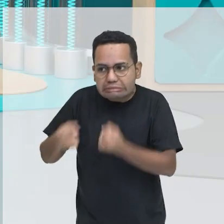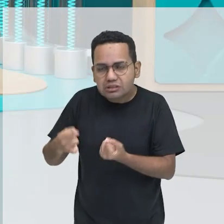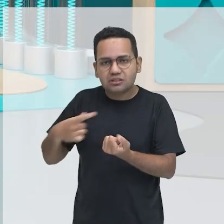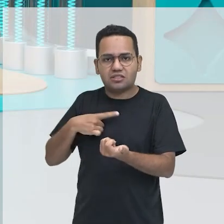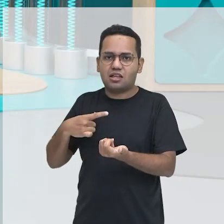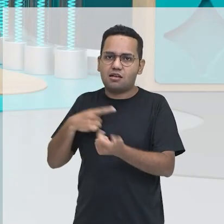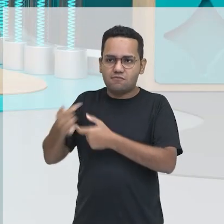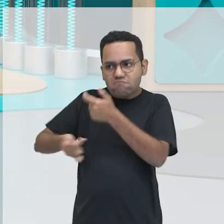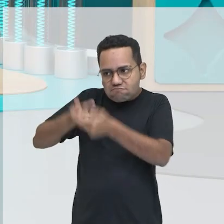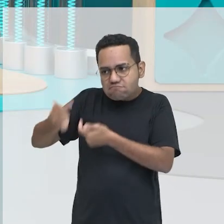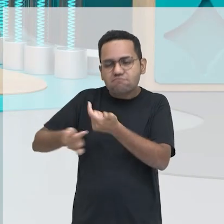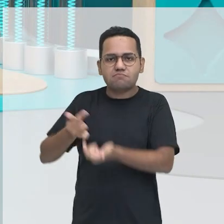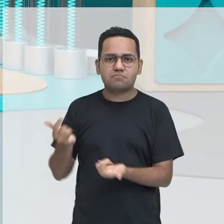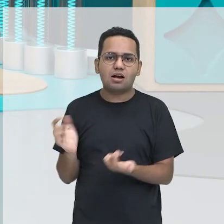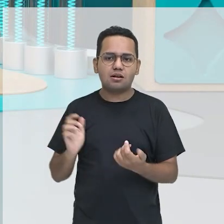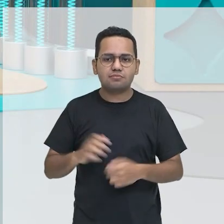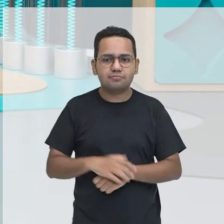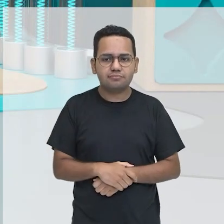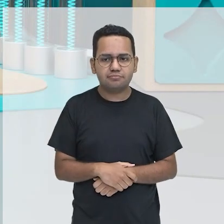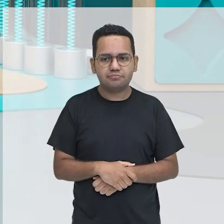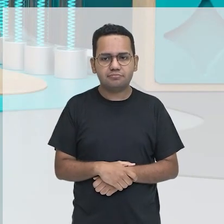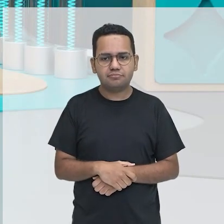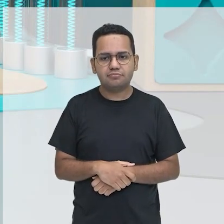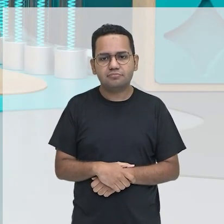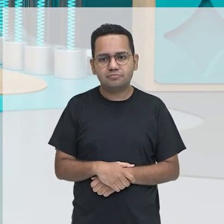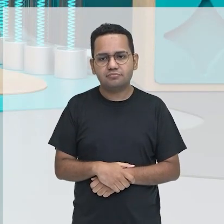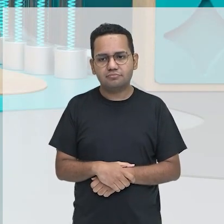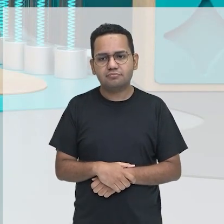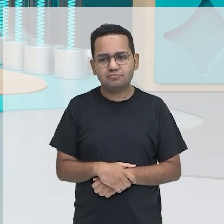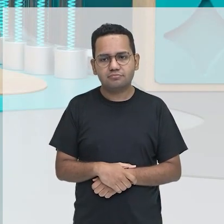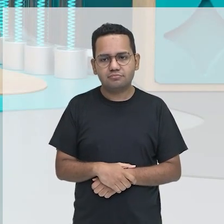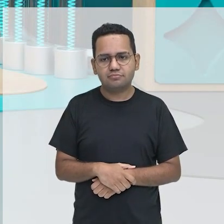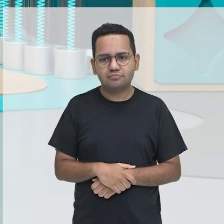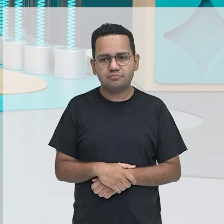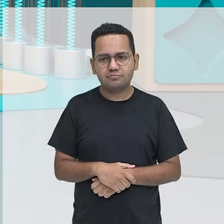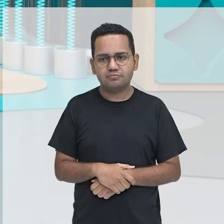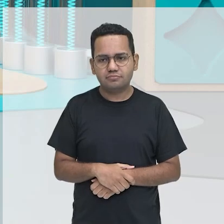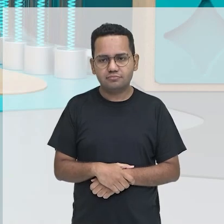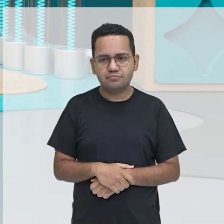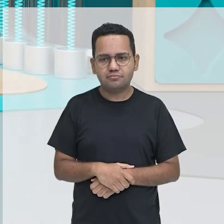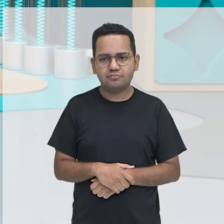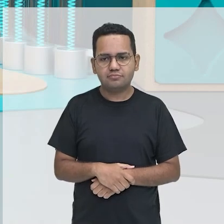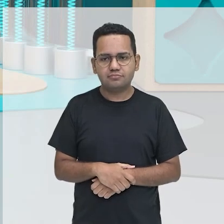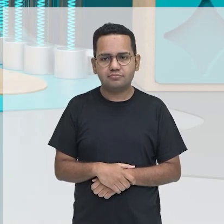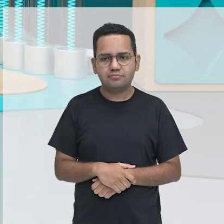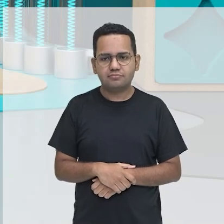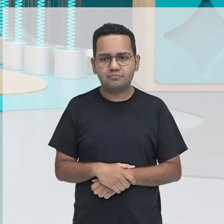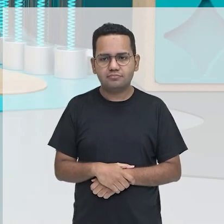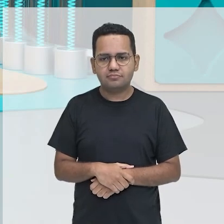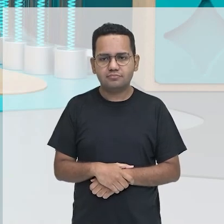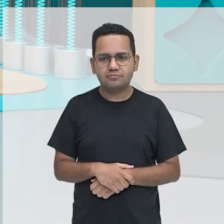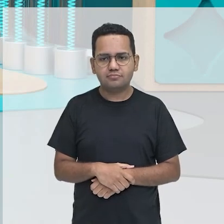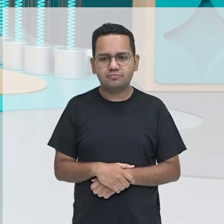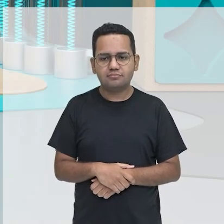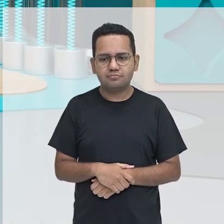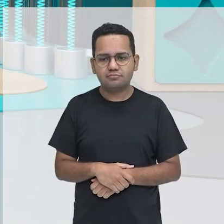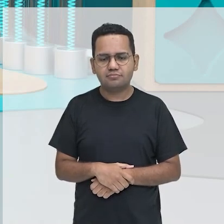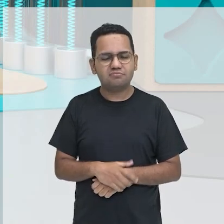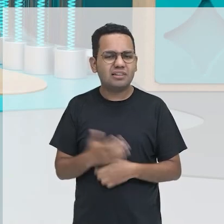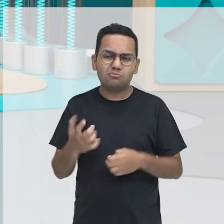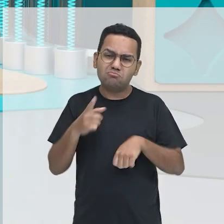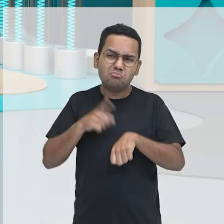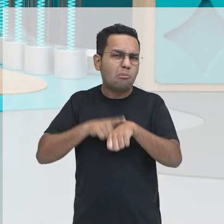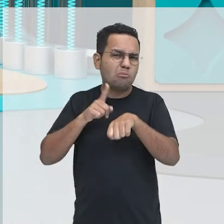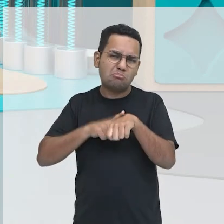não espera que alguém cansado continue trabalhando, ela continuou trabalhando. Então ela abriu uma concessão, algo de certa forma inesperado.